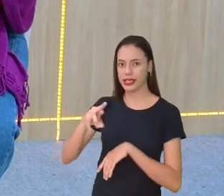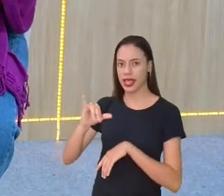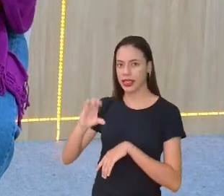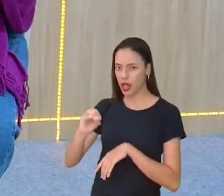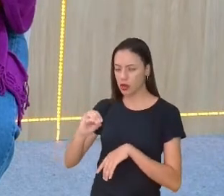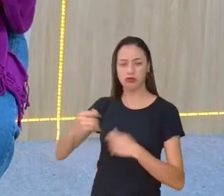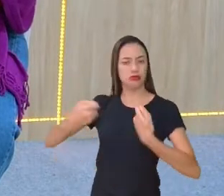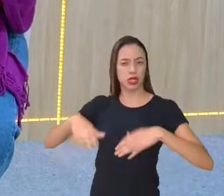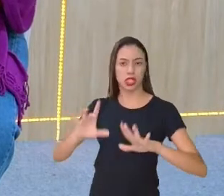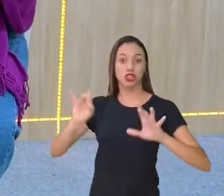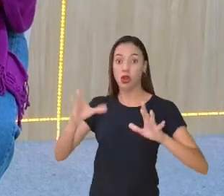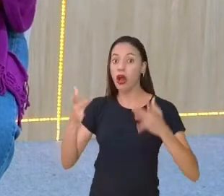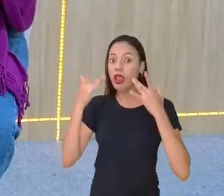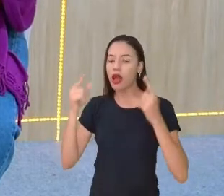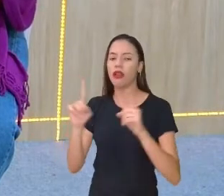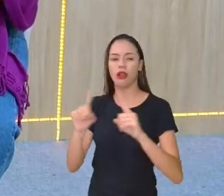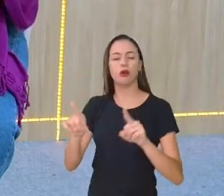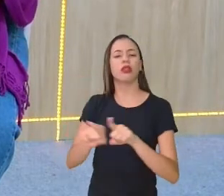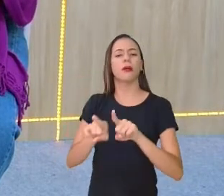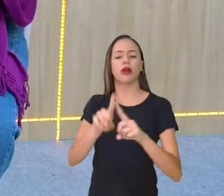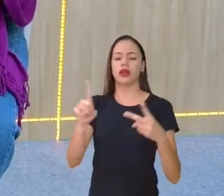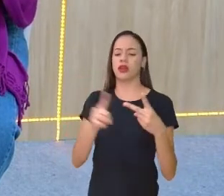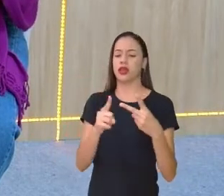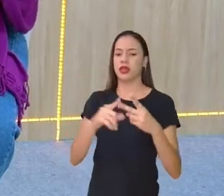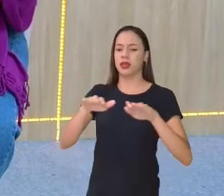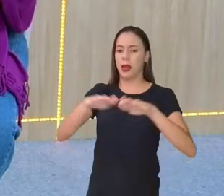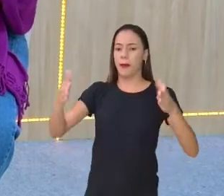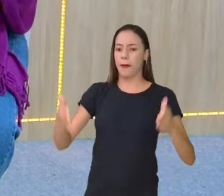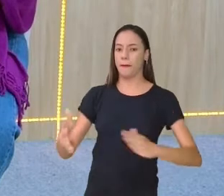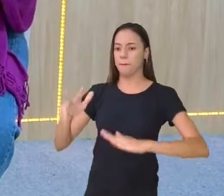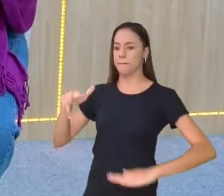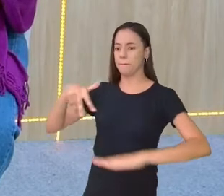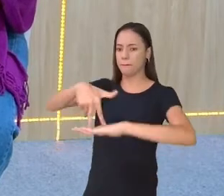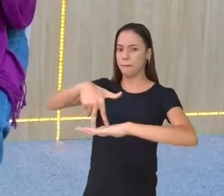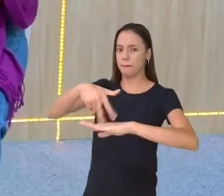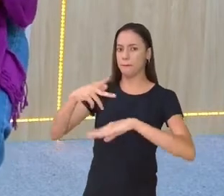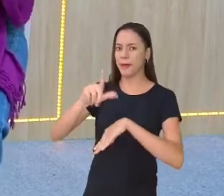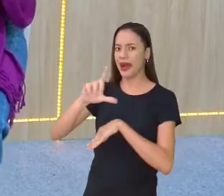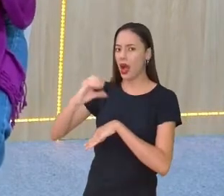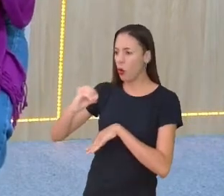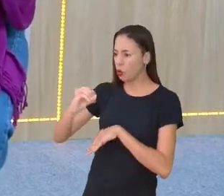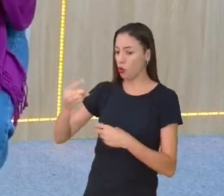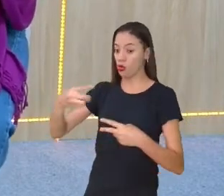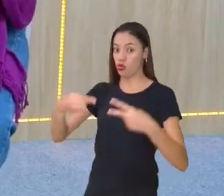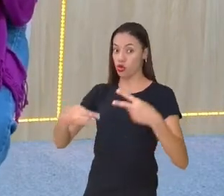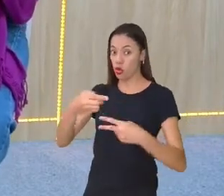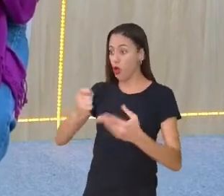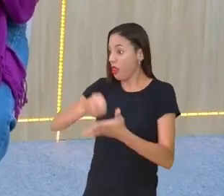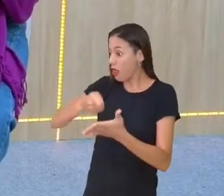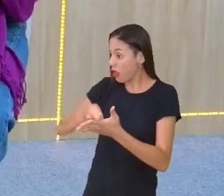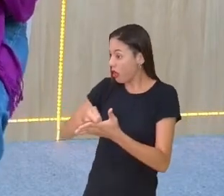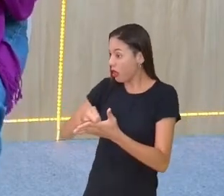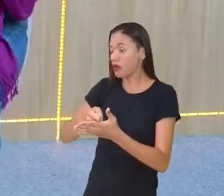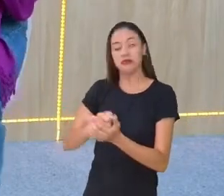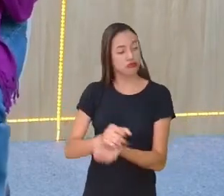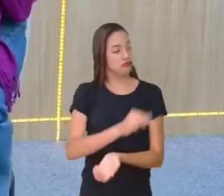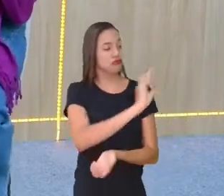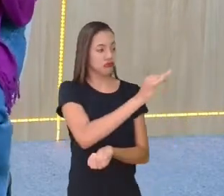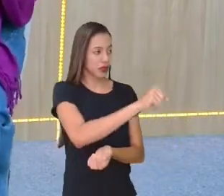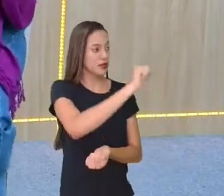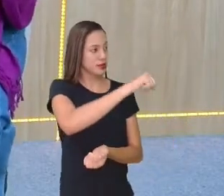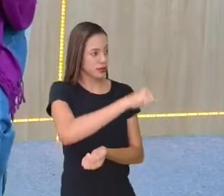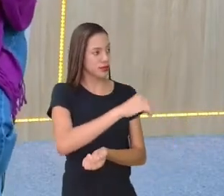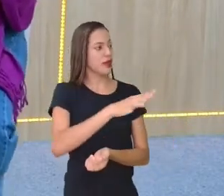que não precisa ter palco para ter cenário. Com Verdade? certeza, verdade, verdadeiríssima. Então, vamos continuar